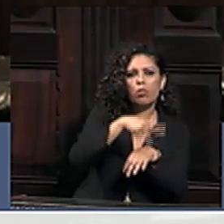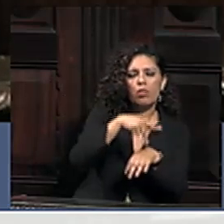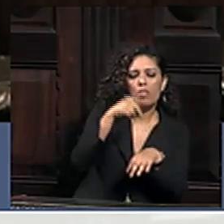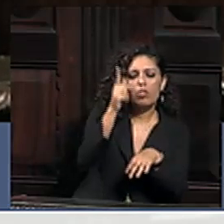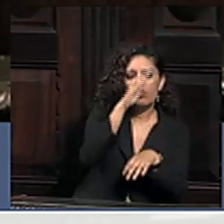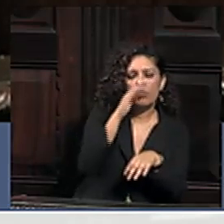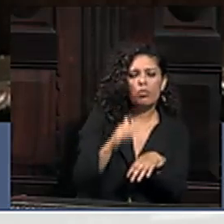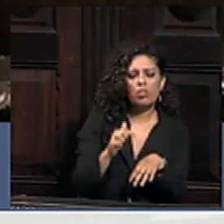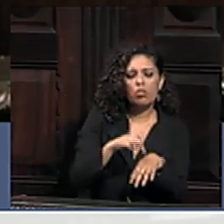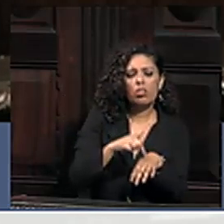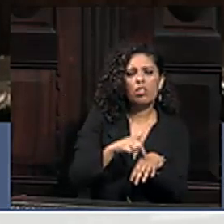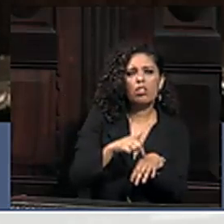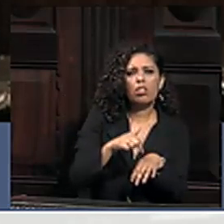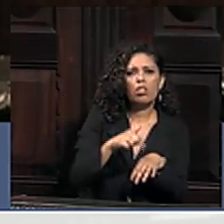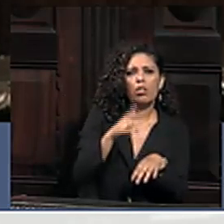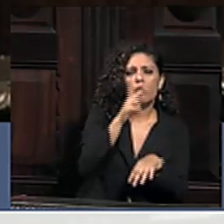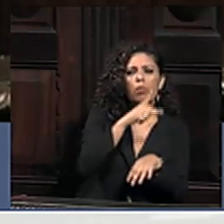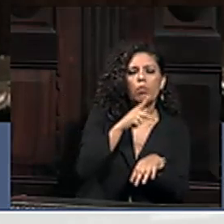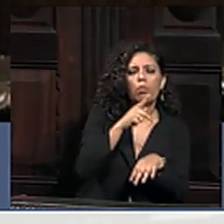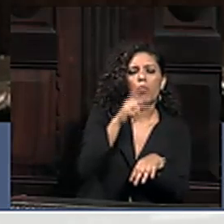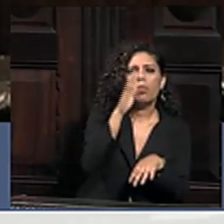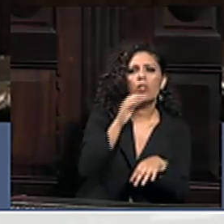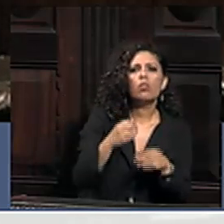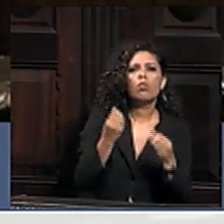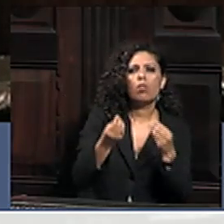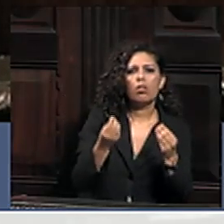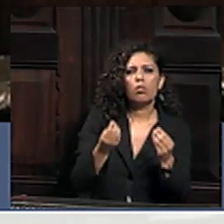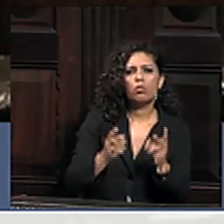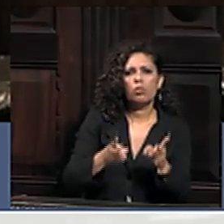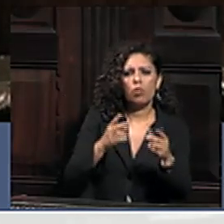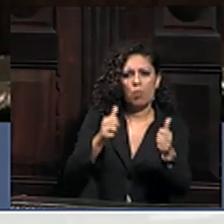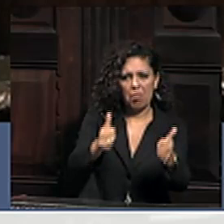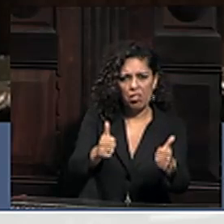suas próprias riquezas. Por exemplo, o